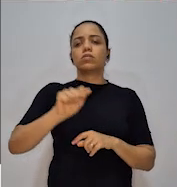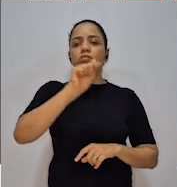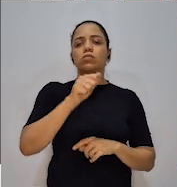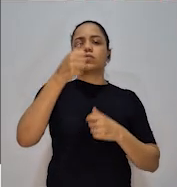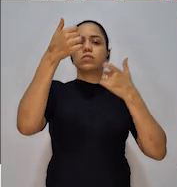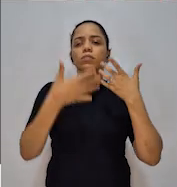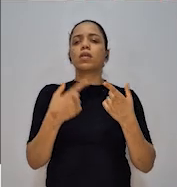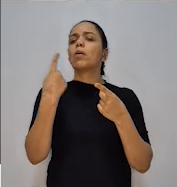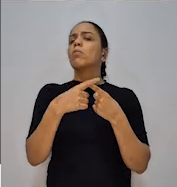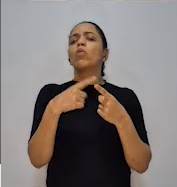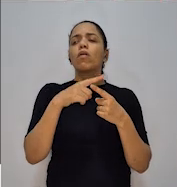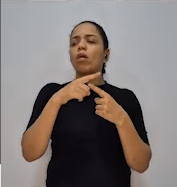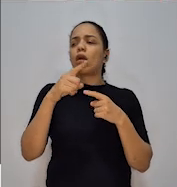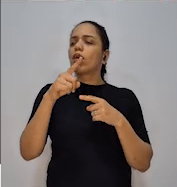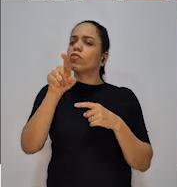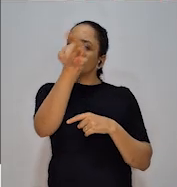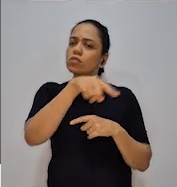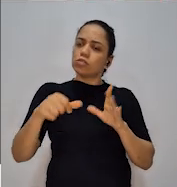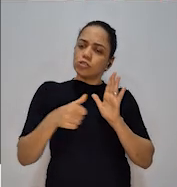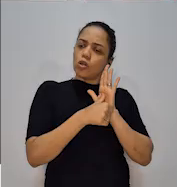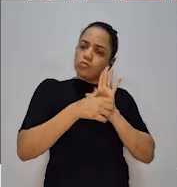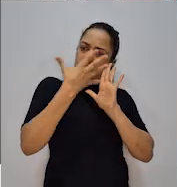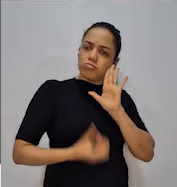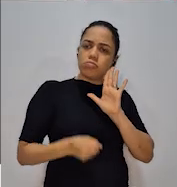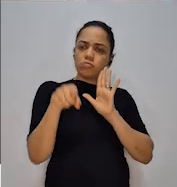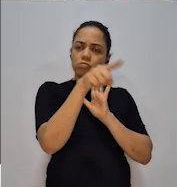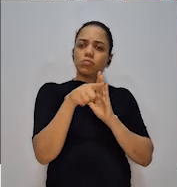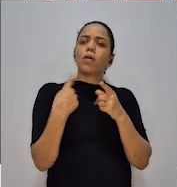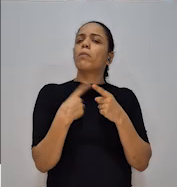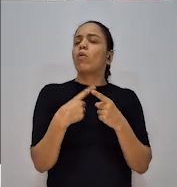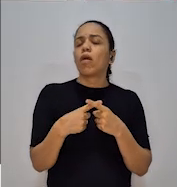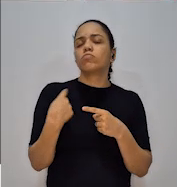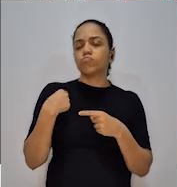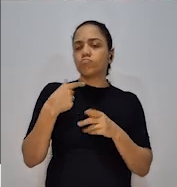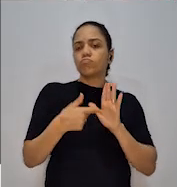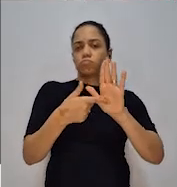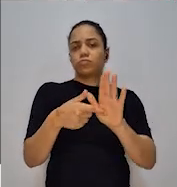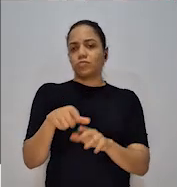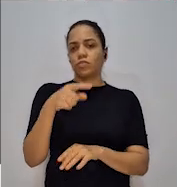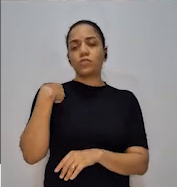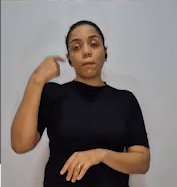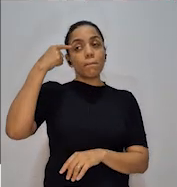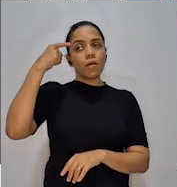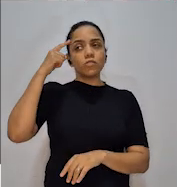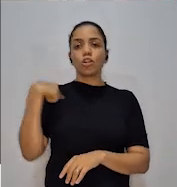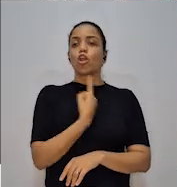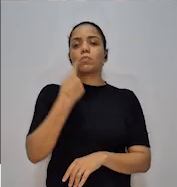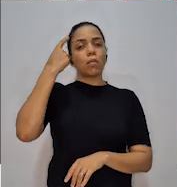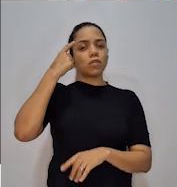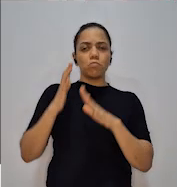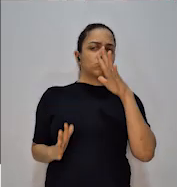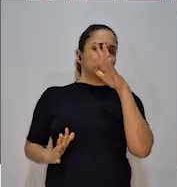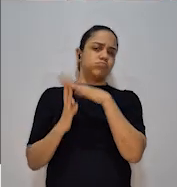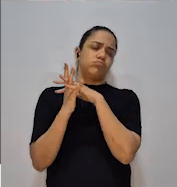o conteúdo e por que fazer parte da APSA, porque a gente realmente pensa fora do óbvio e quer fazer